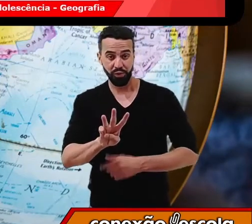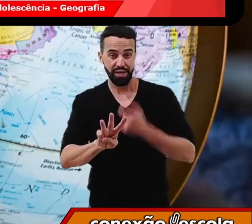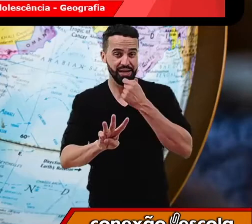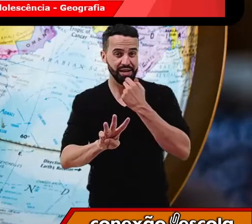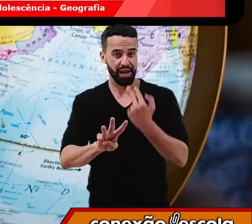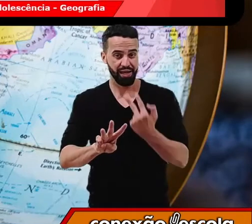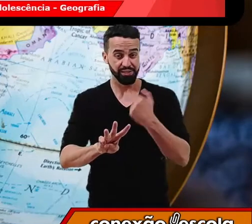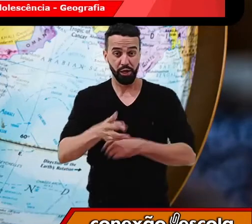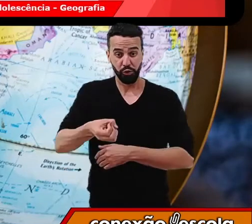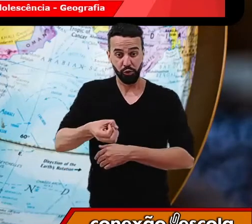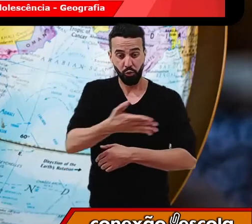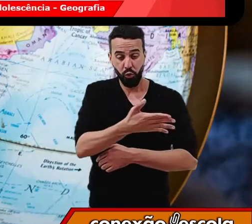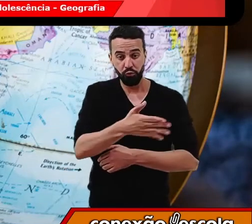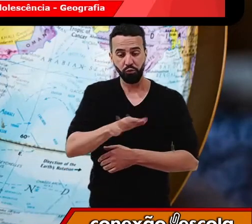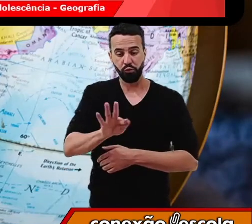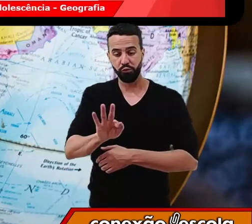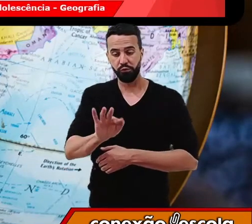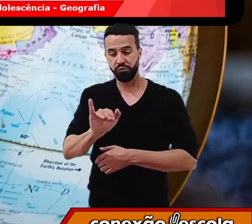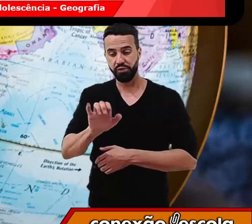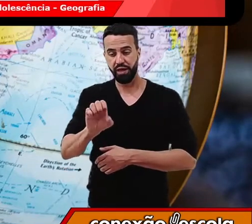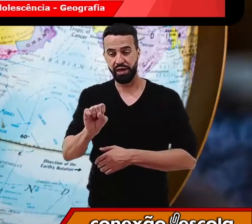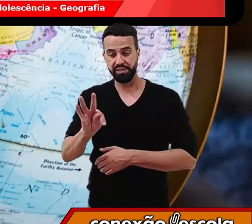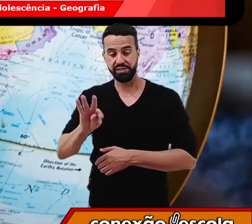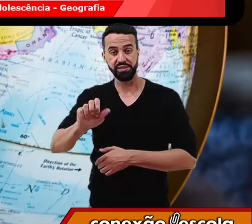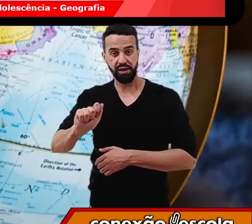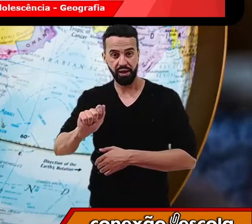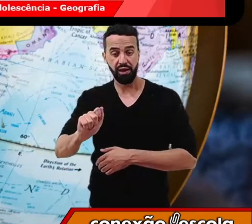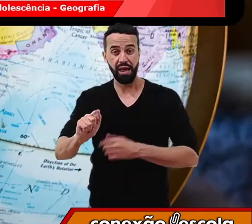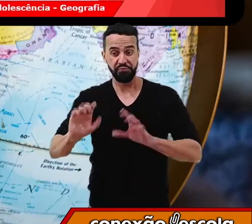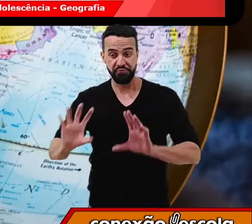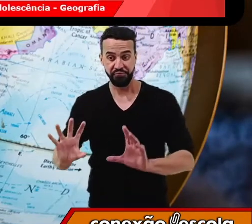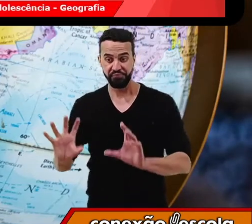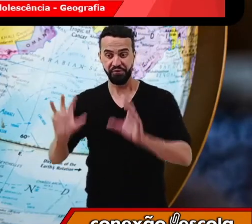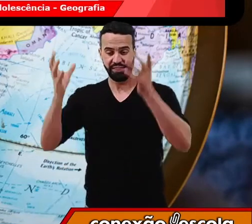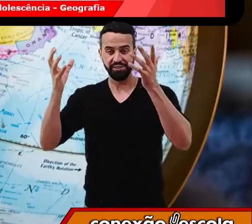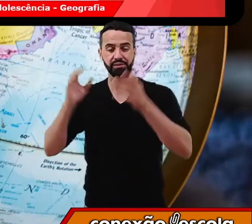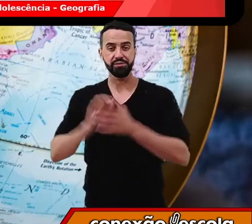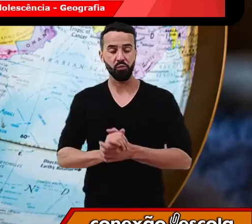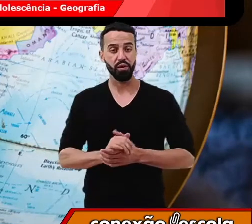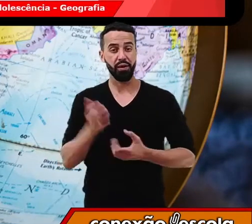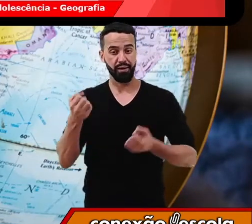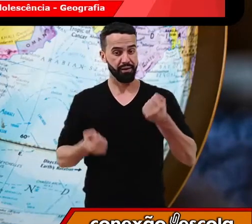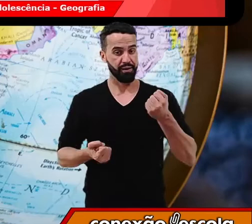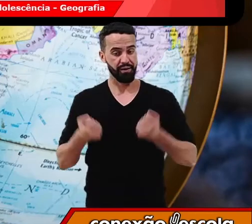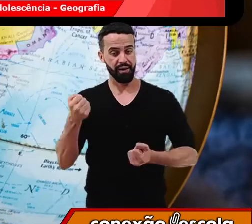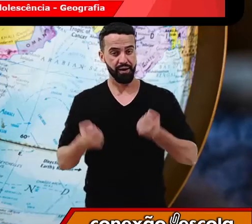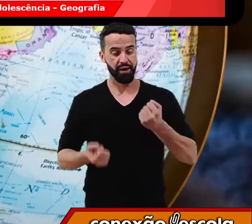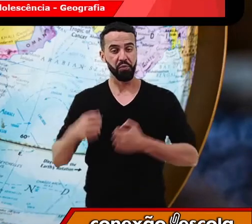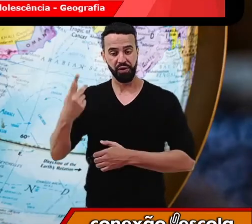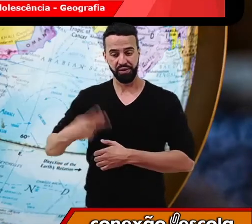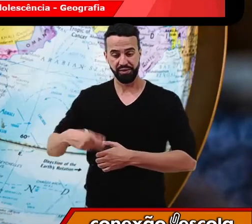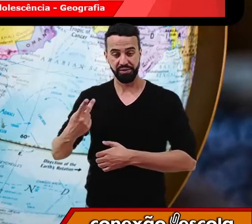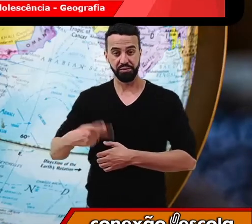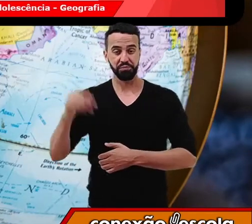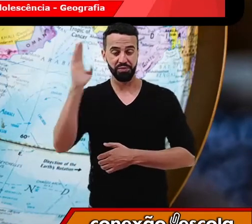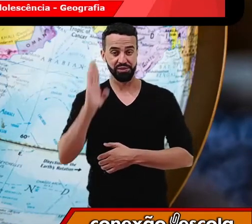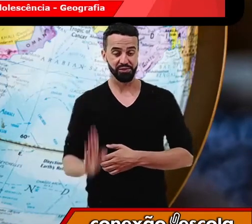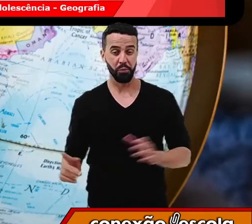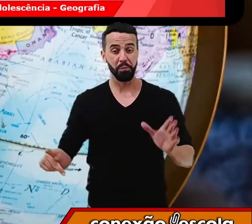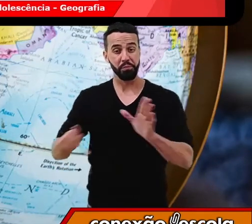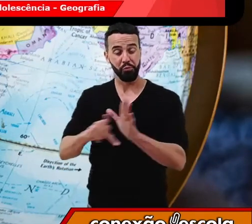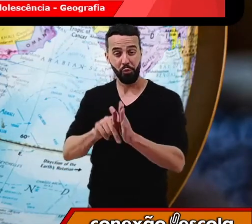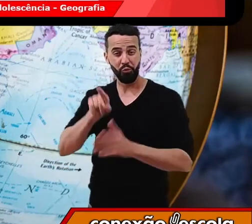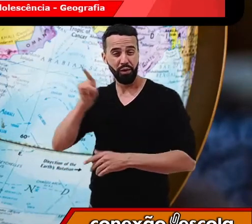e Fiesta em espanhol, festa. Então nós temos um carro que é vendido aqui no Brasil, de uma montadora